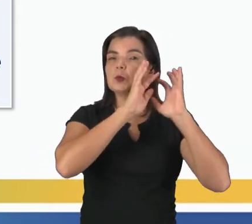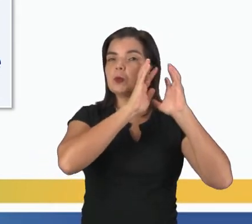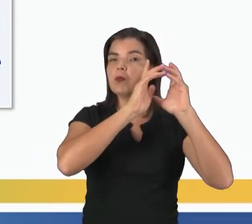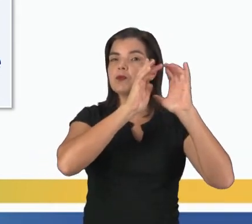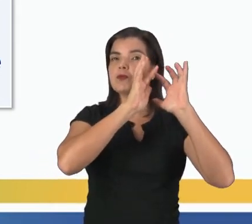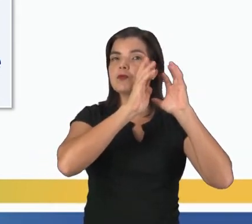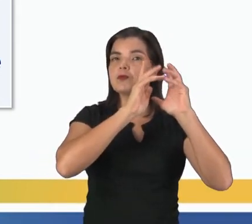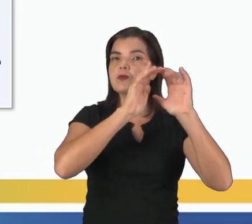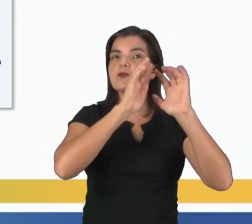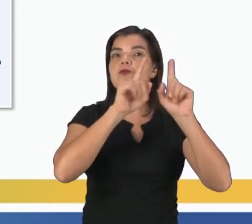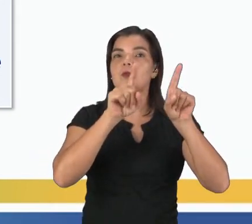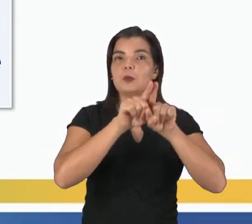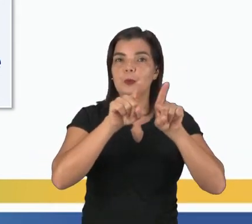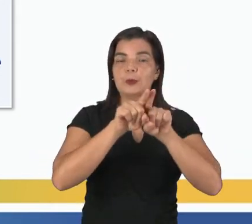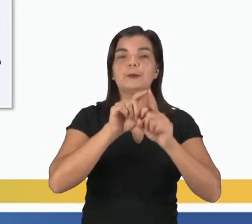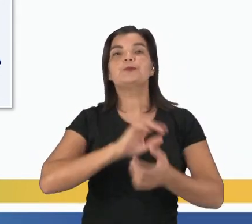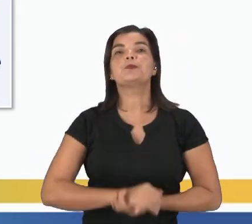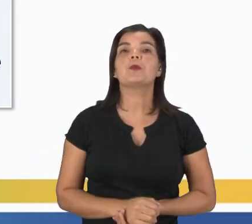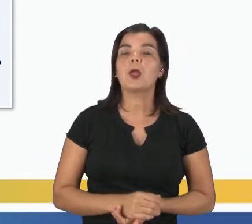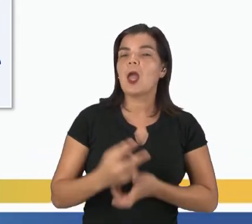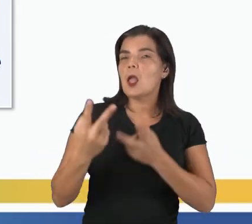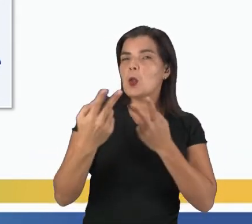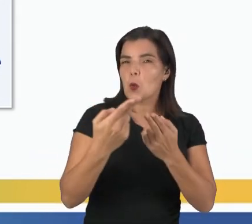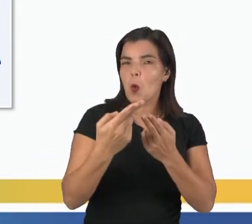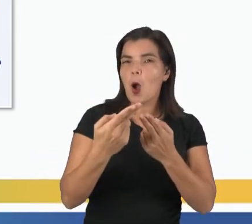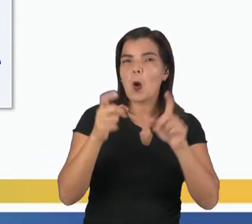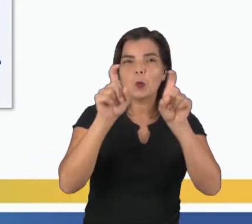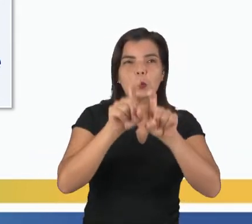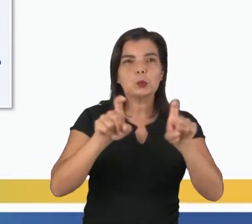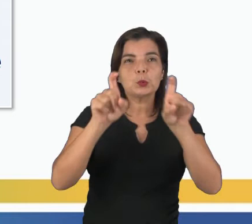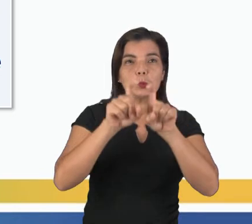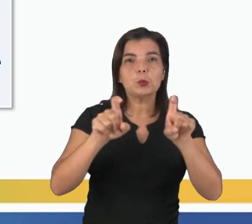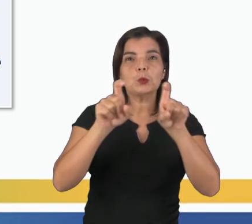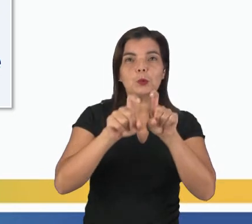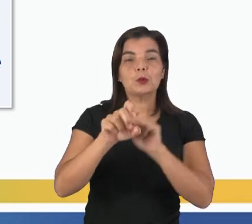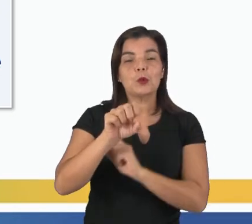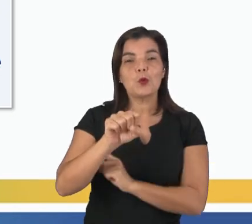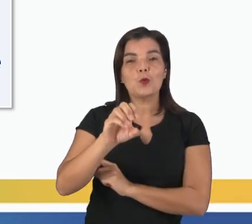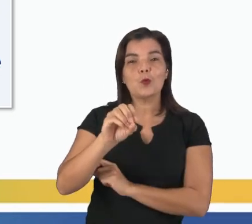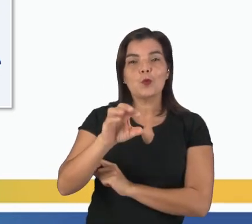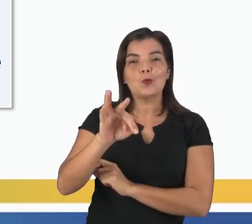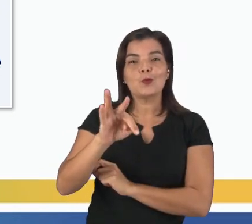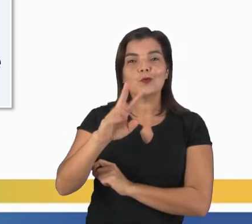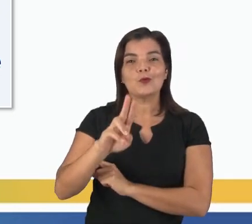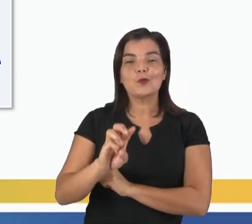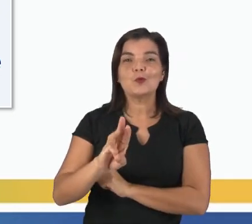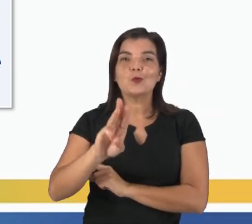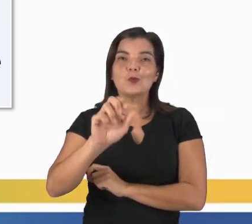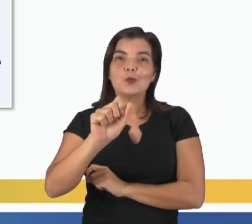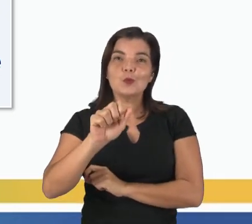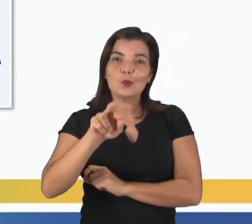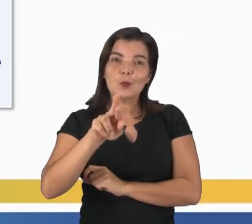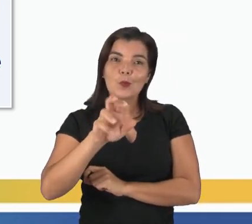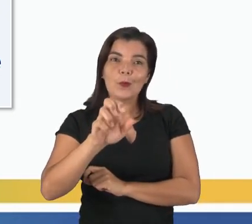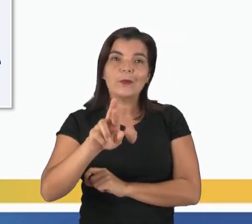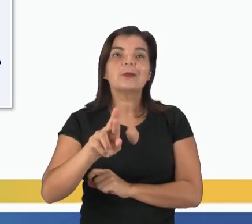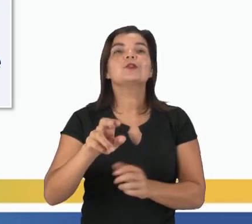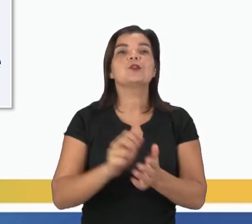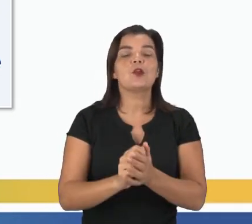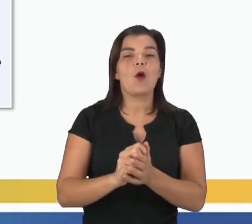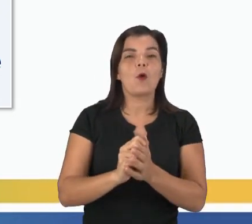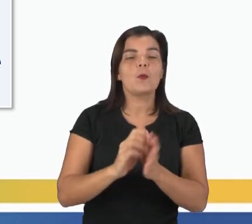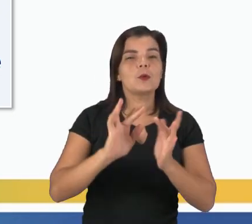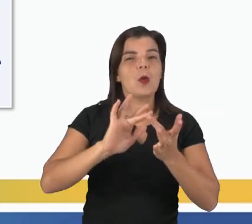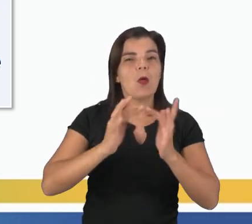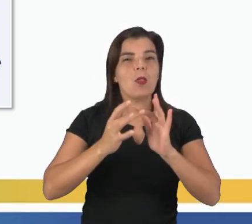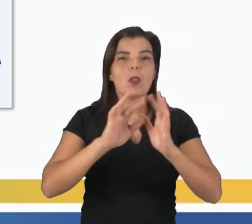o espírito do cérebro. É como se fosse um software humano, tornando mais densa a interconexão